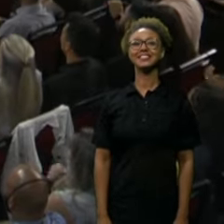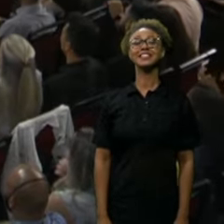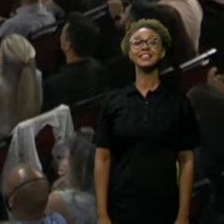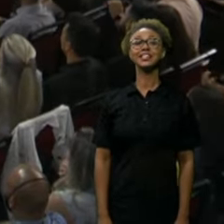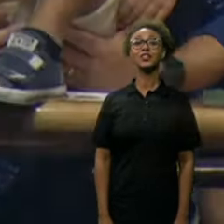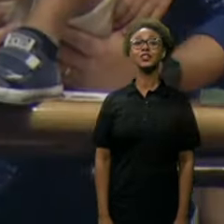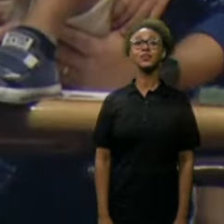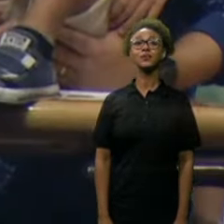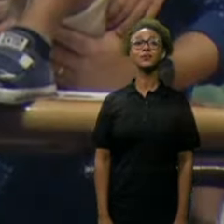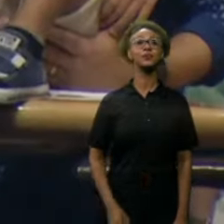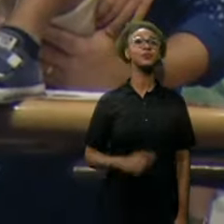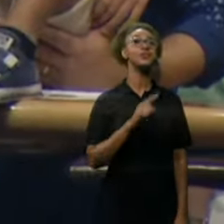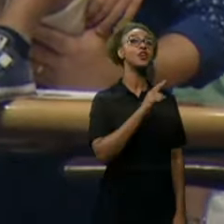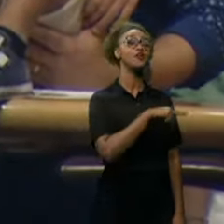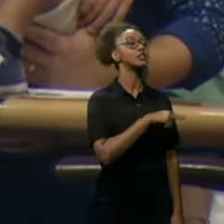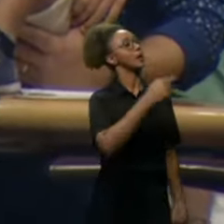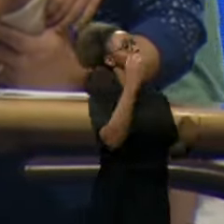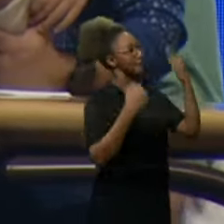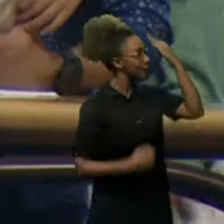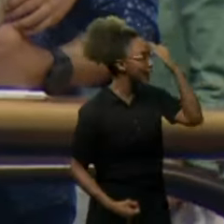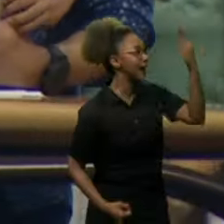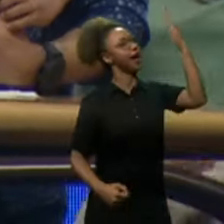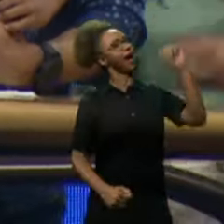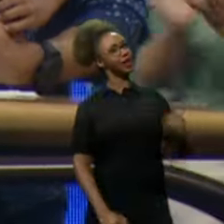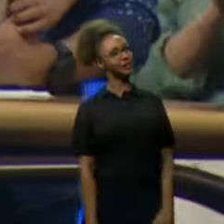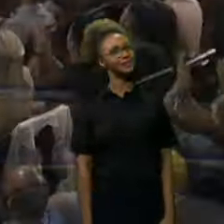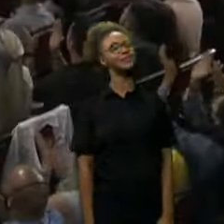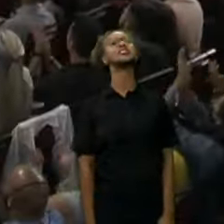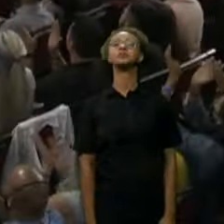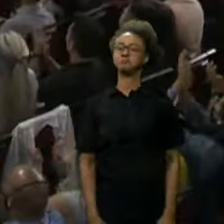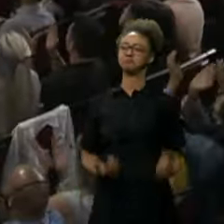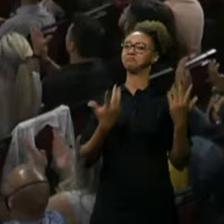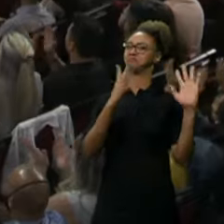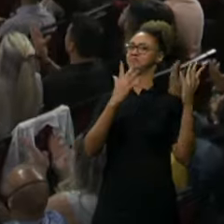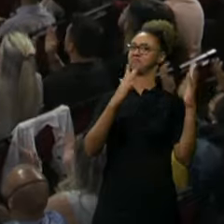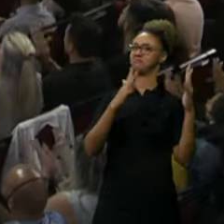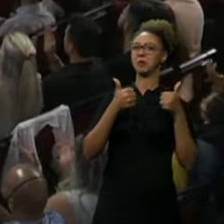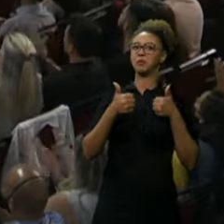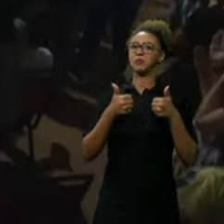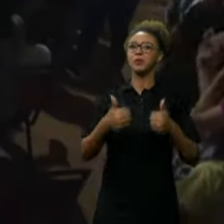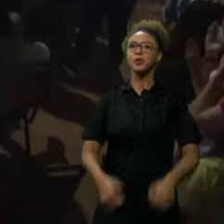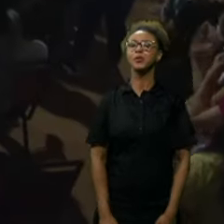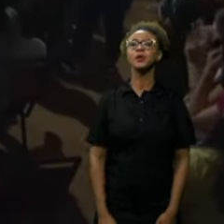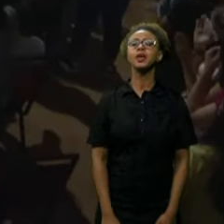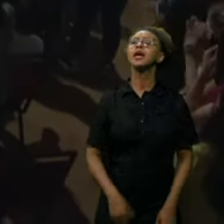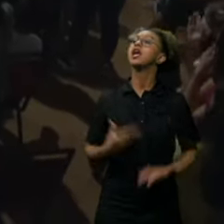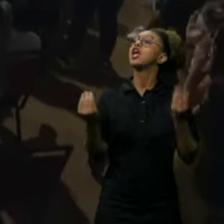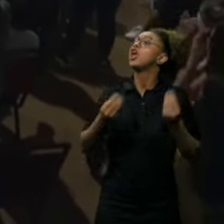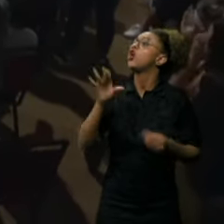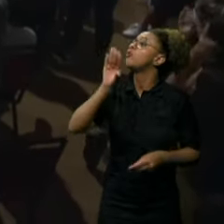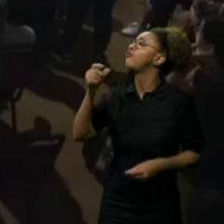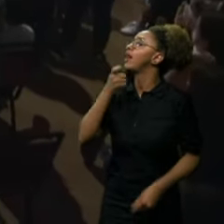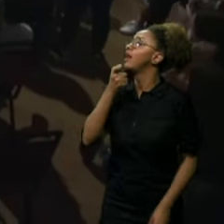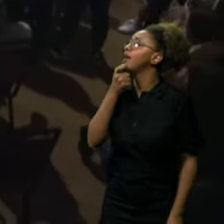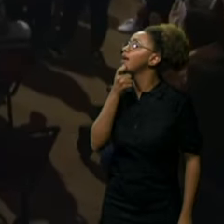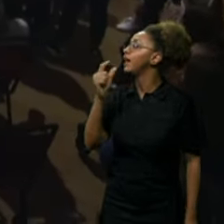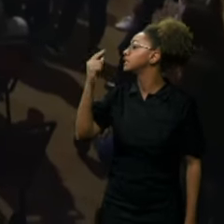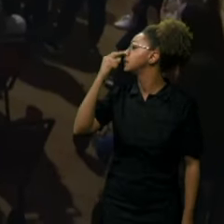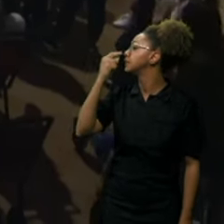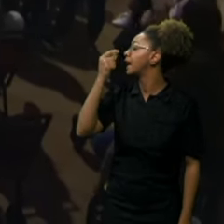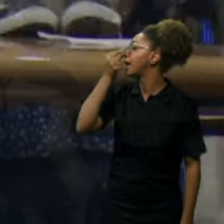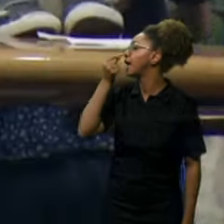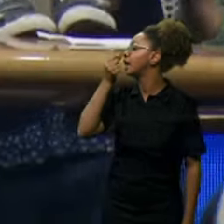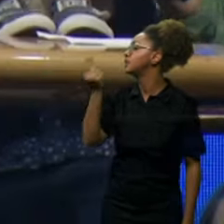é você obrigado por tudo bem Como é que é nariz em inglês Larissa